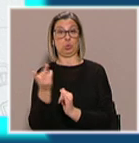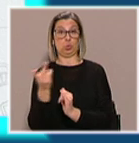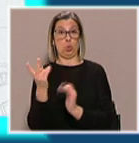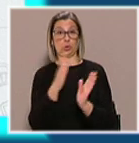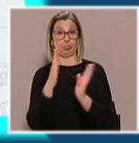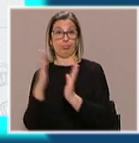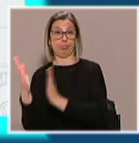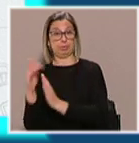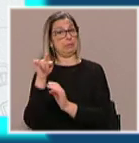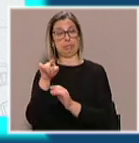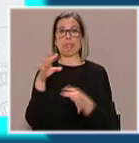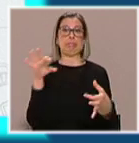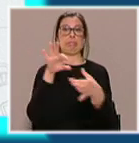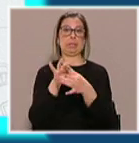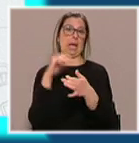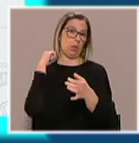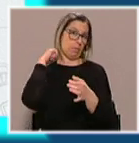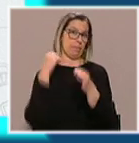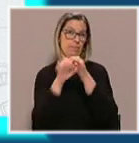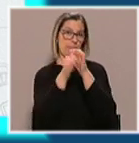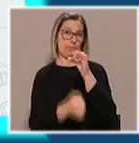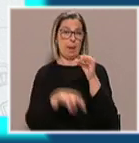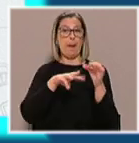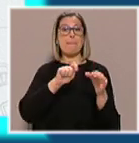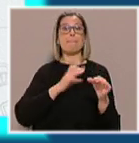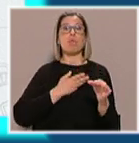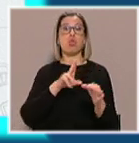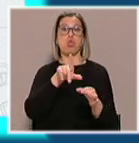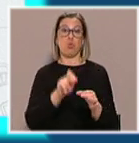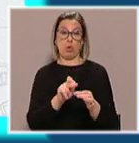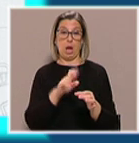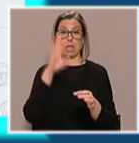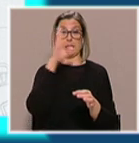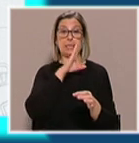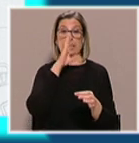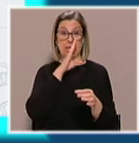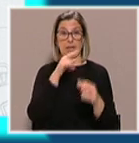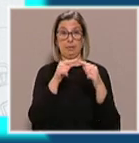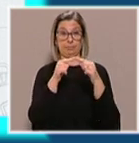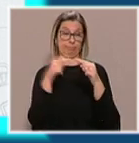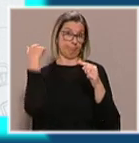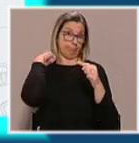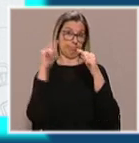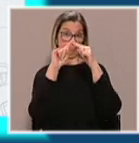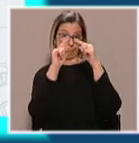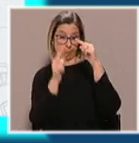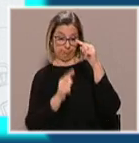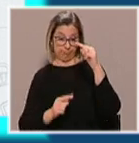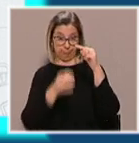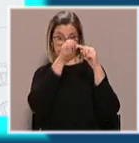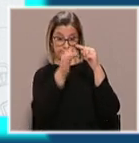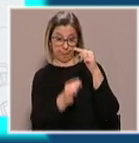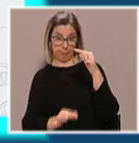vias nervosas da medula espinal. Pois bem, se essa lesão decorrer na base média ou inferior da medula